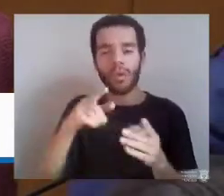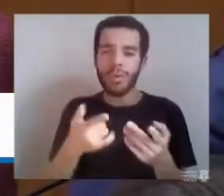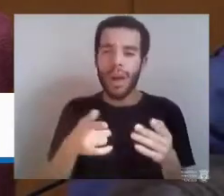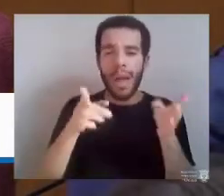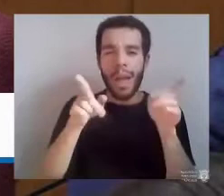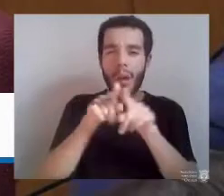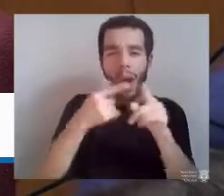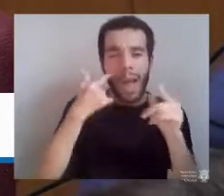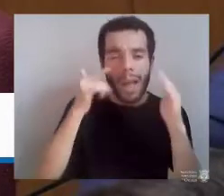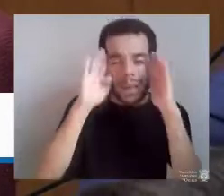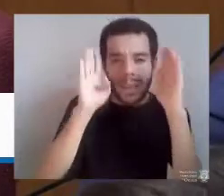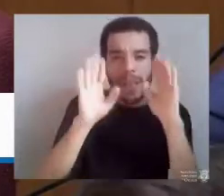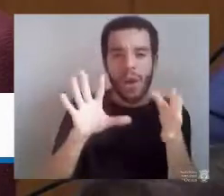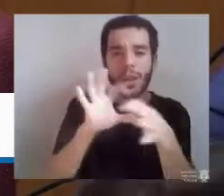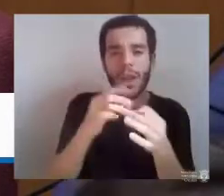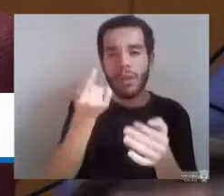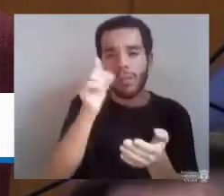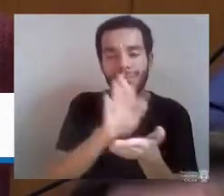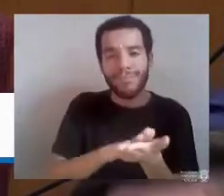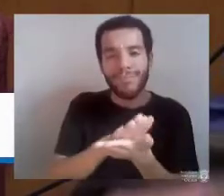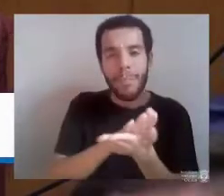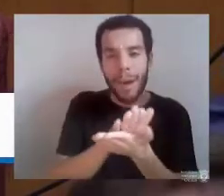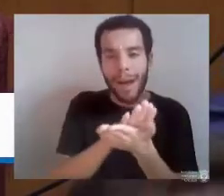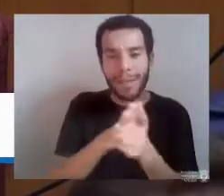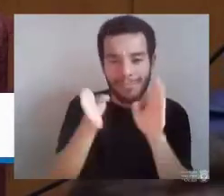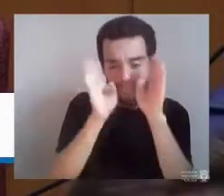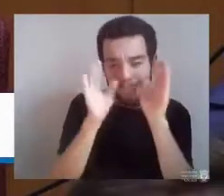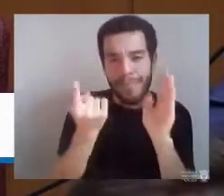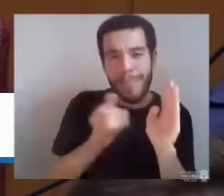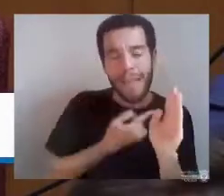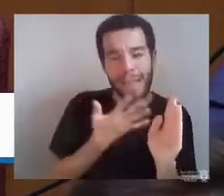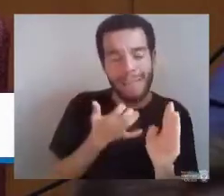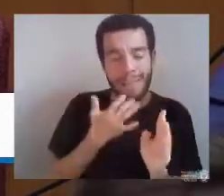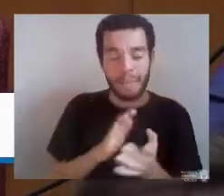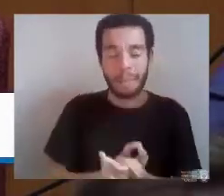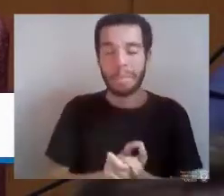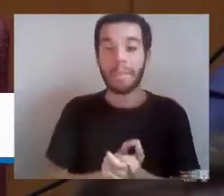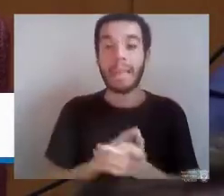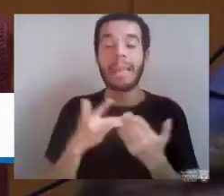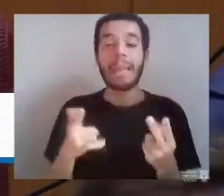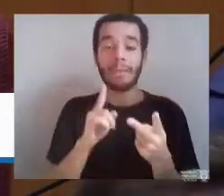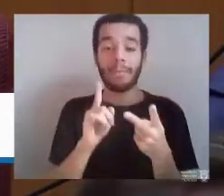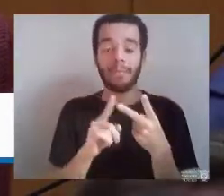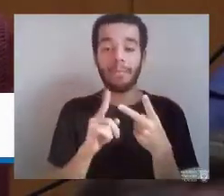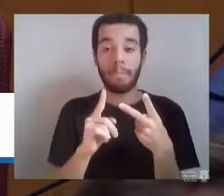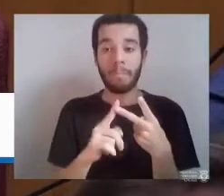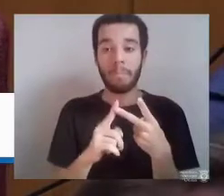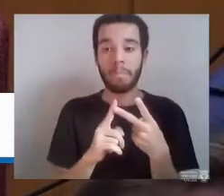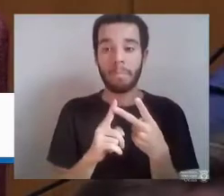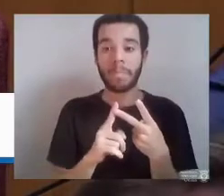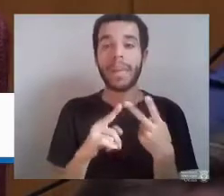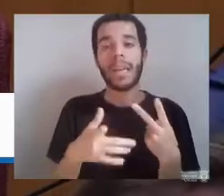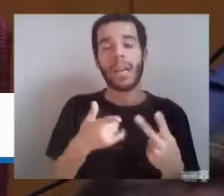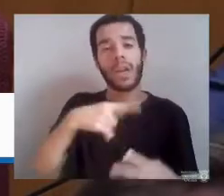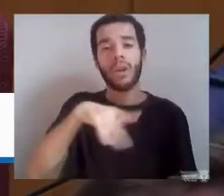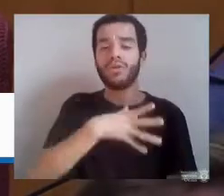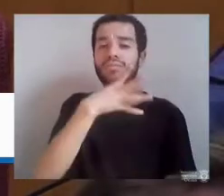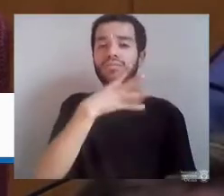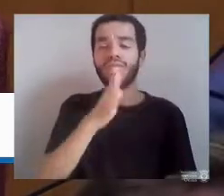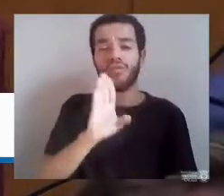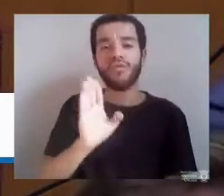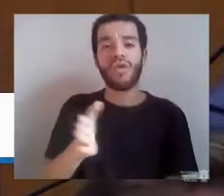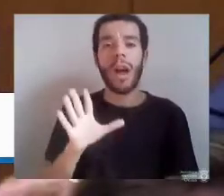dos preços base. Uma segunda nota, enfim, da qual já falámos também aqui numa